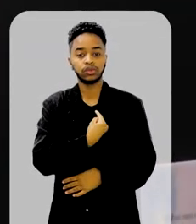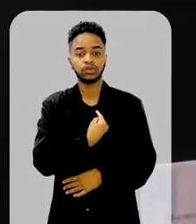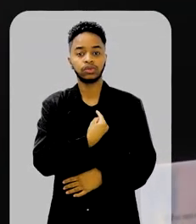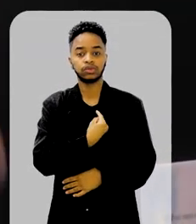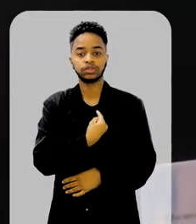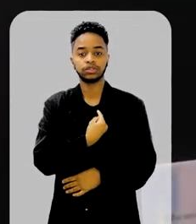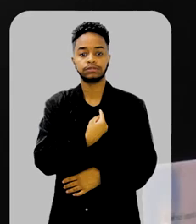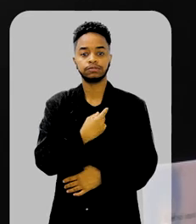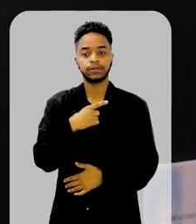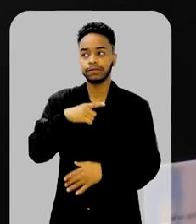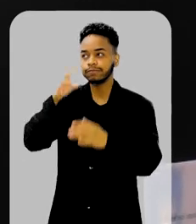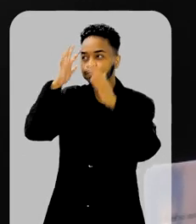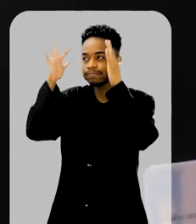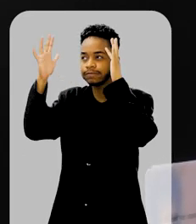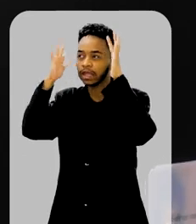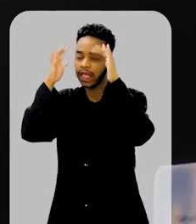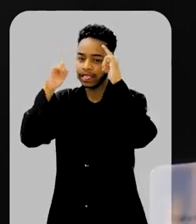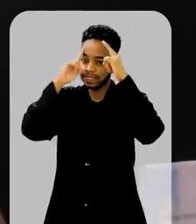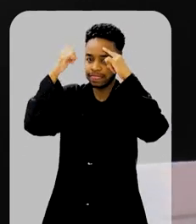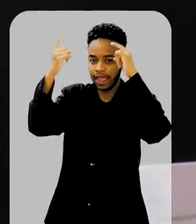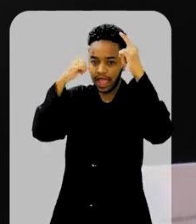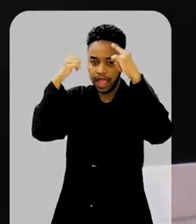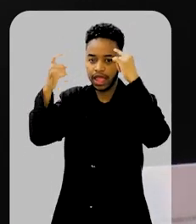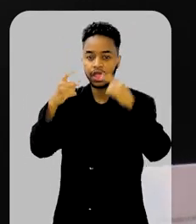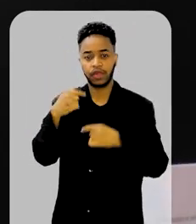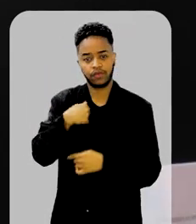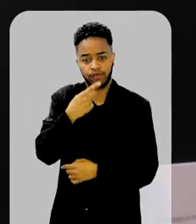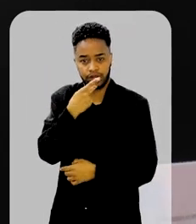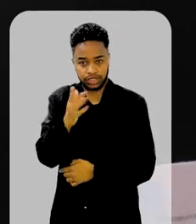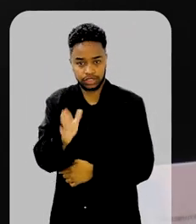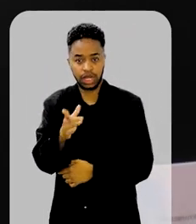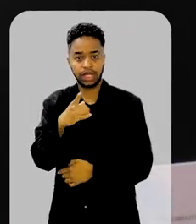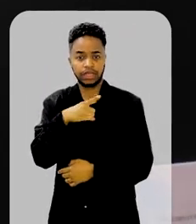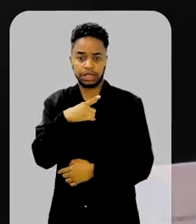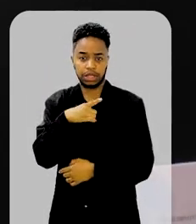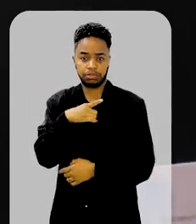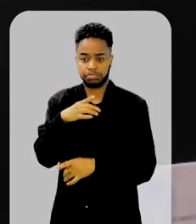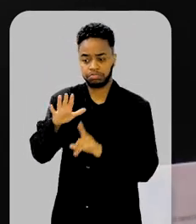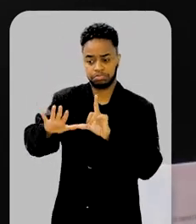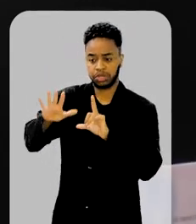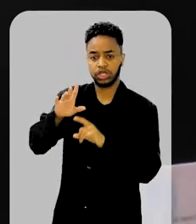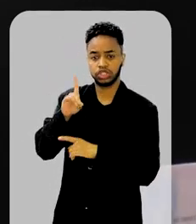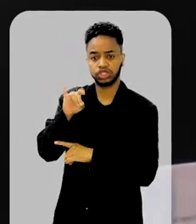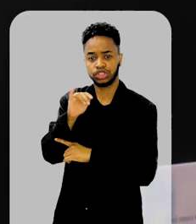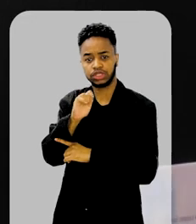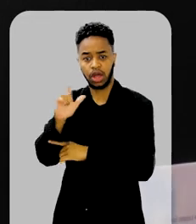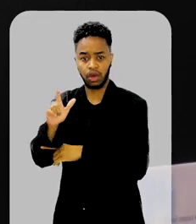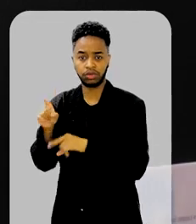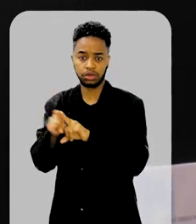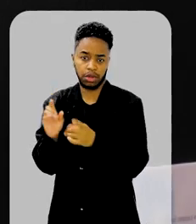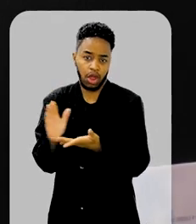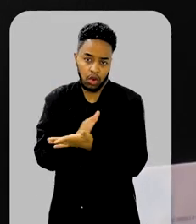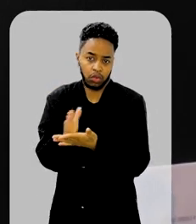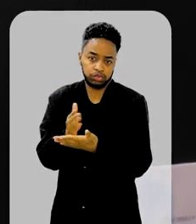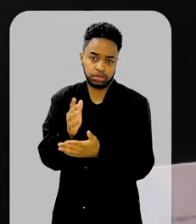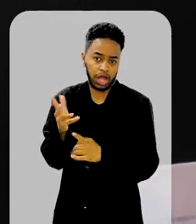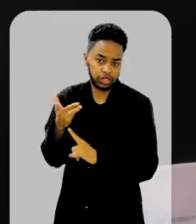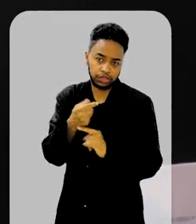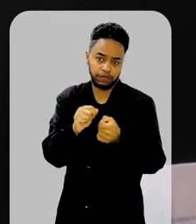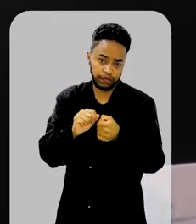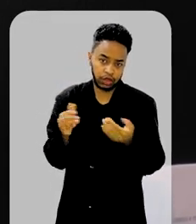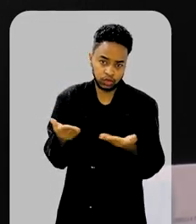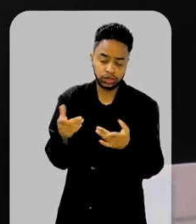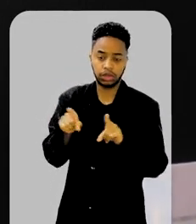naquela naquele campo das ideias como eu te falei você vai entrar pro campo ou da da mídia digital para alguns artistas hoje ou desenhando na